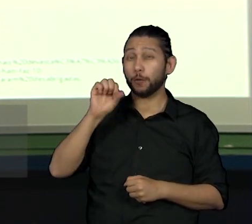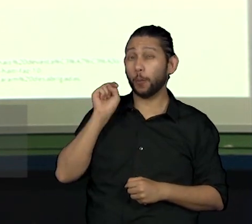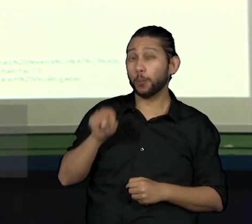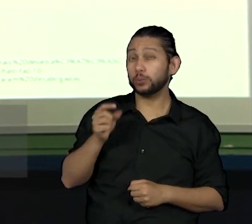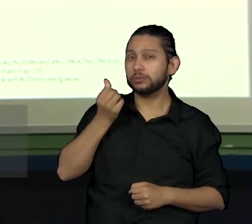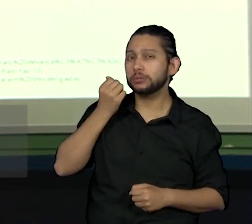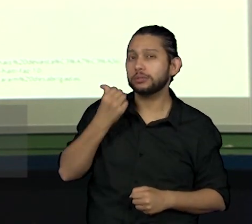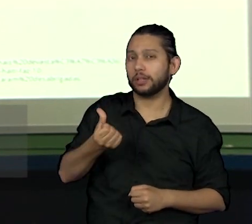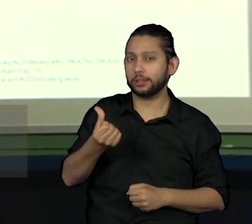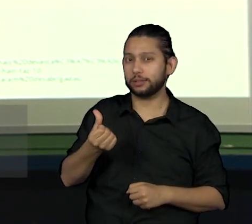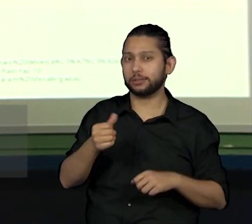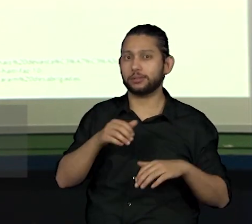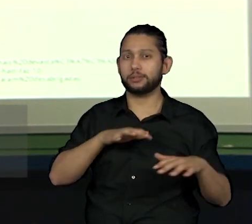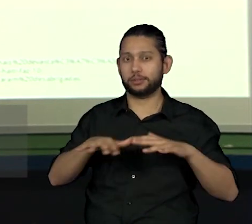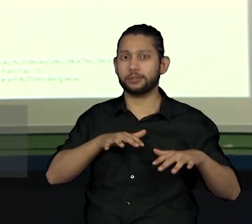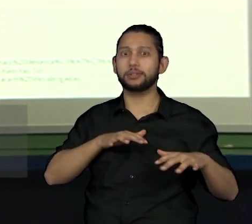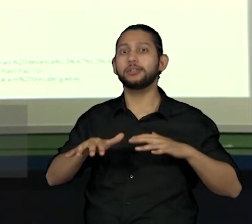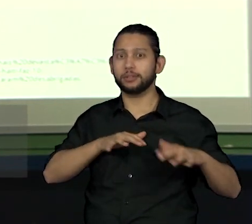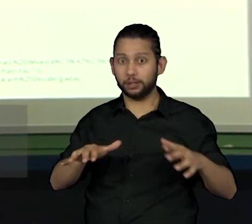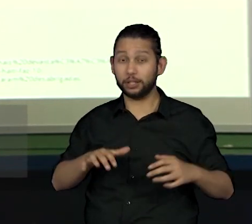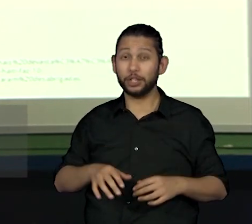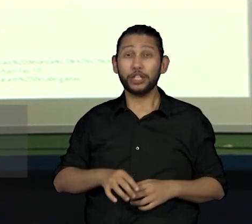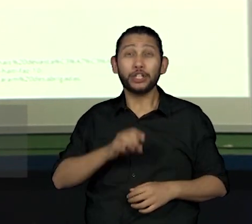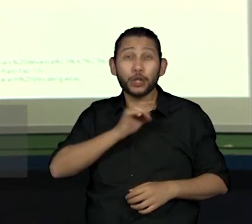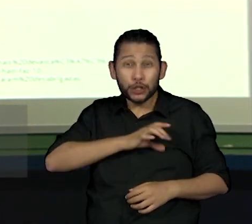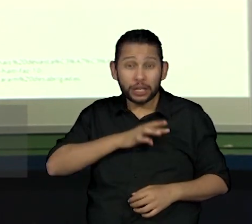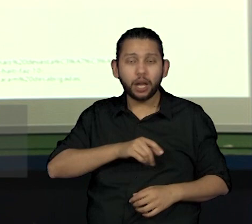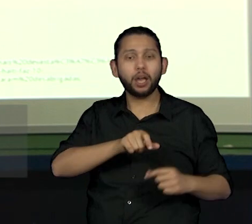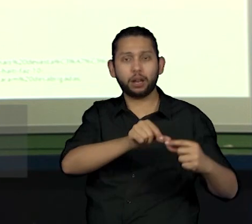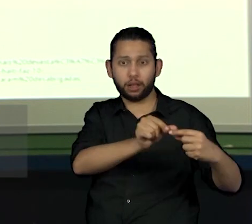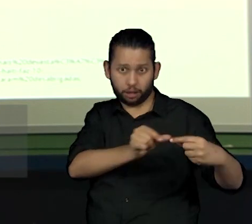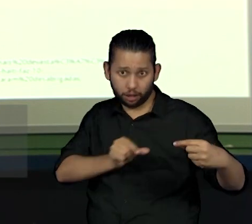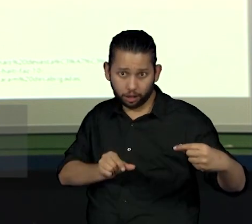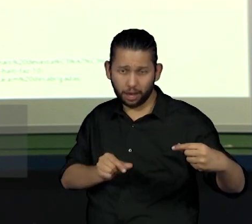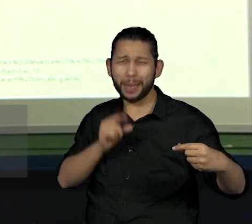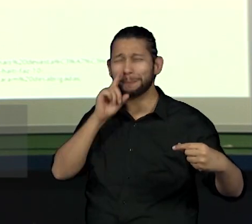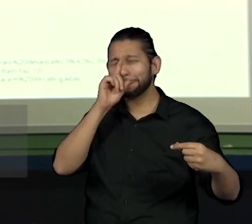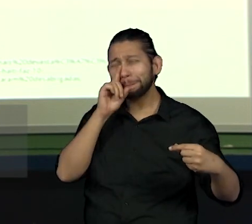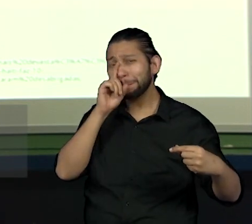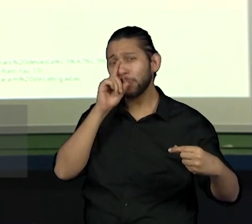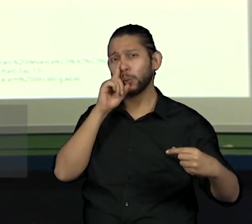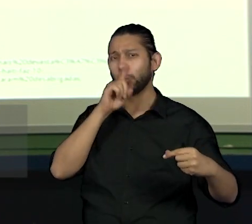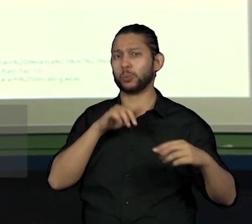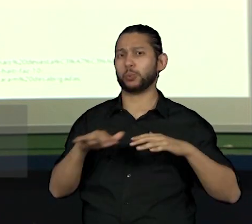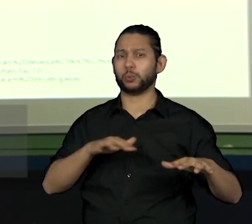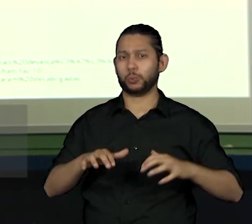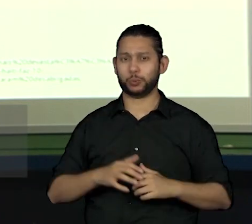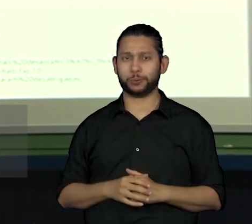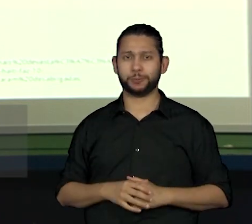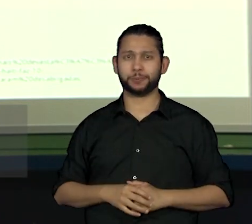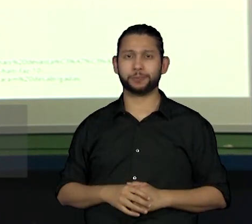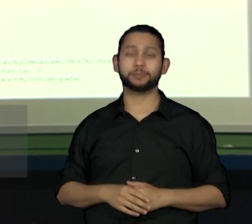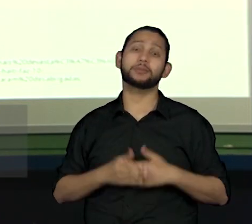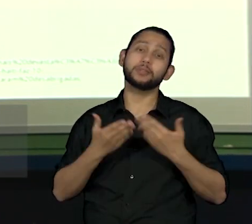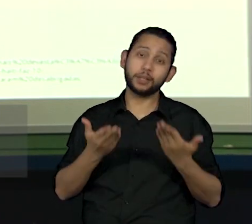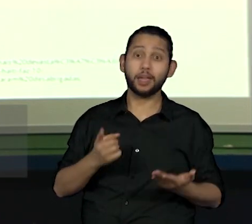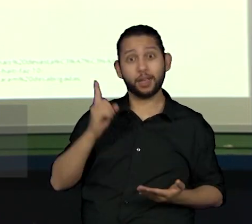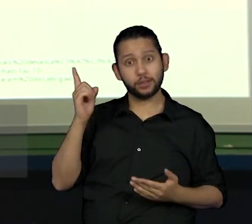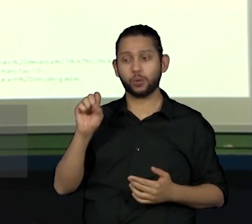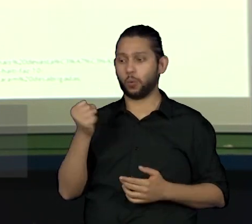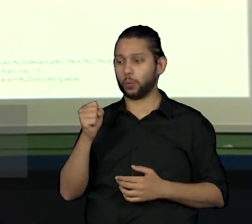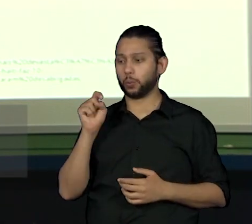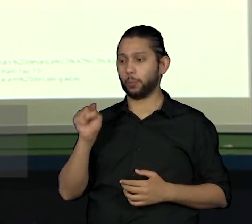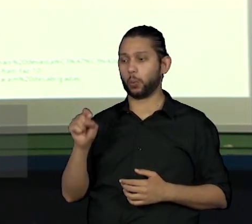9,6. Então, ou seja, o Chile é uma área perigosa do ponto de vista de terremotos. E esse foi de